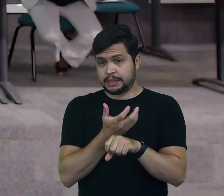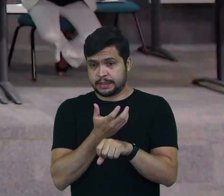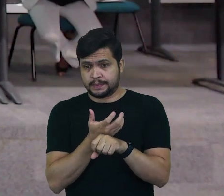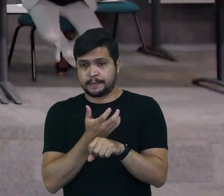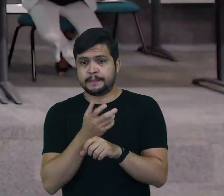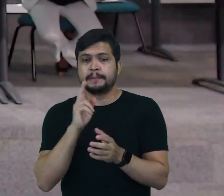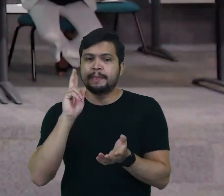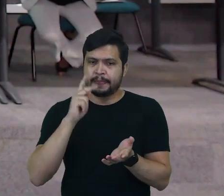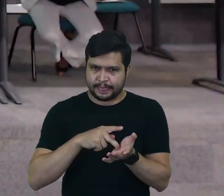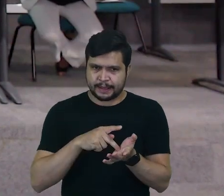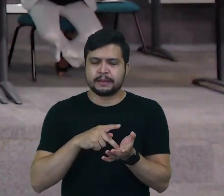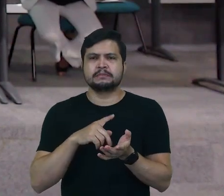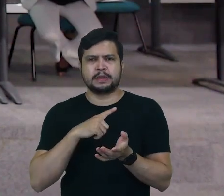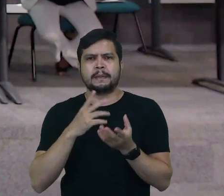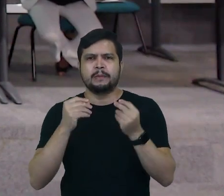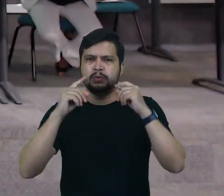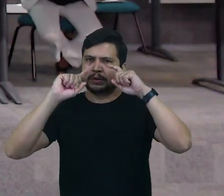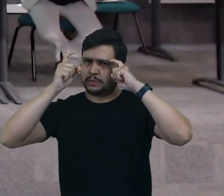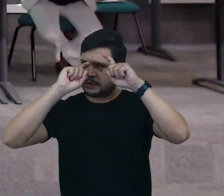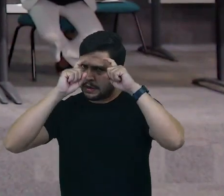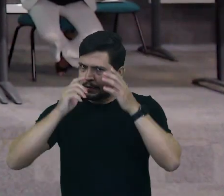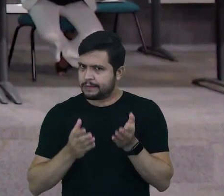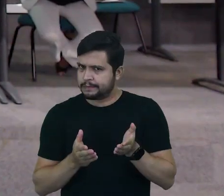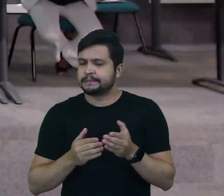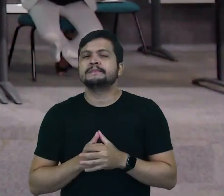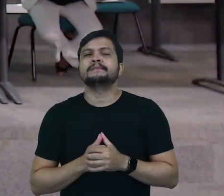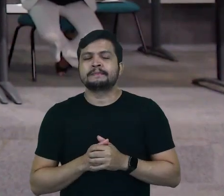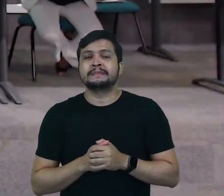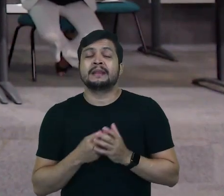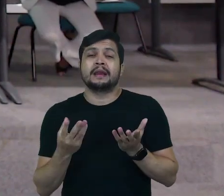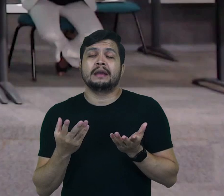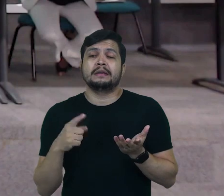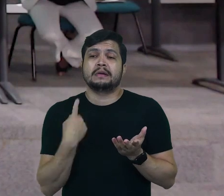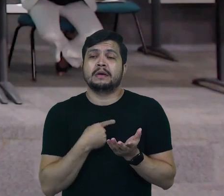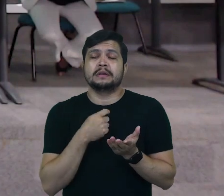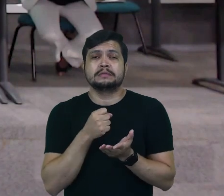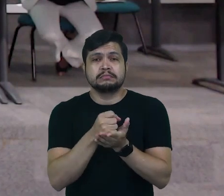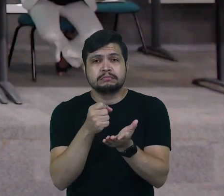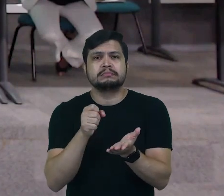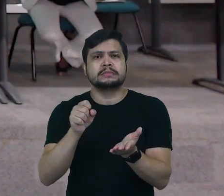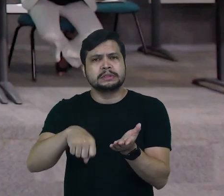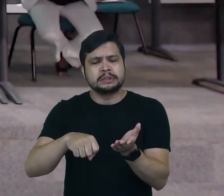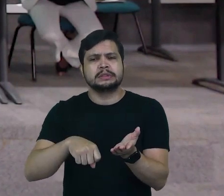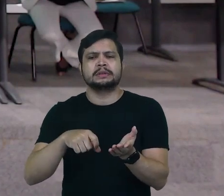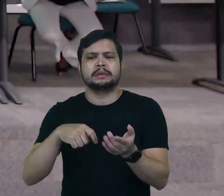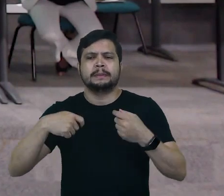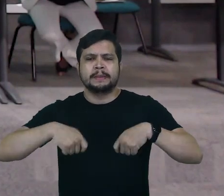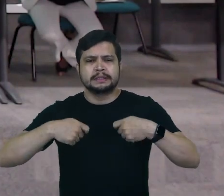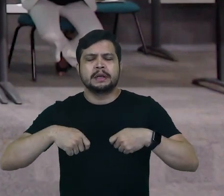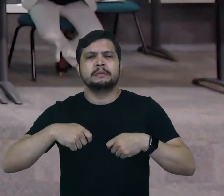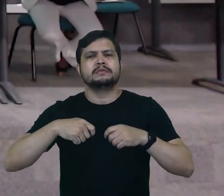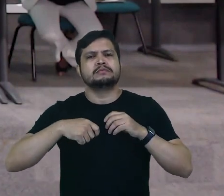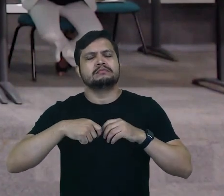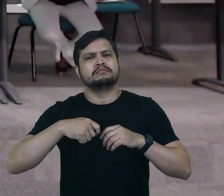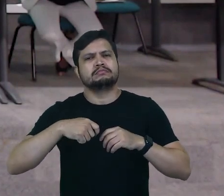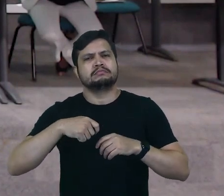sinal, né, vem trazendo muitas discussões, e nós, como zootecnistas, a gente tem que sim levantar